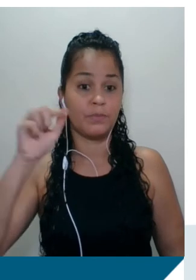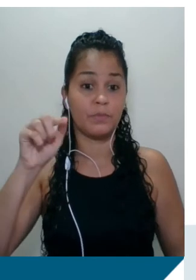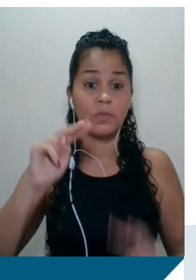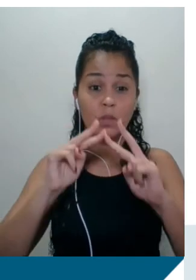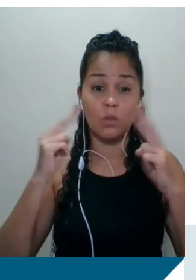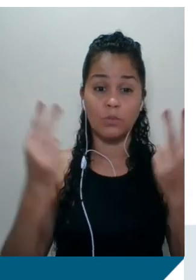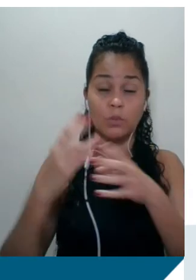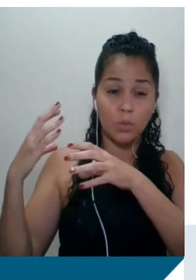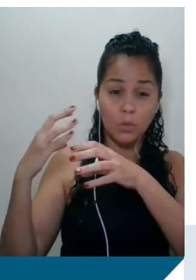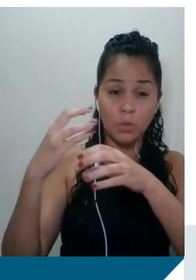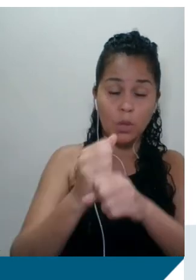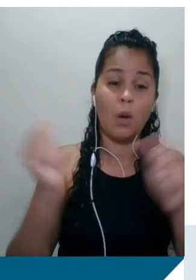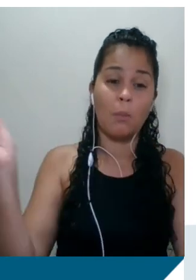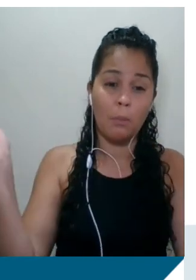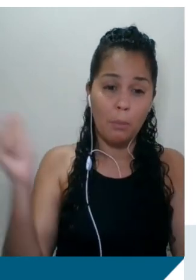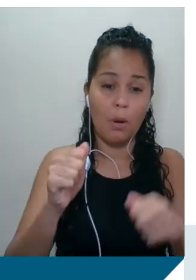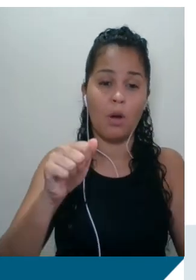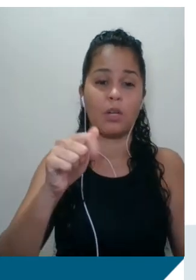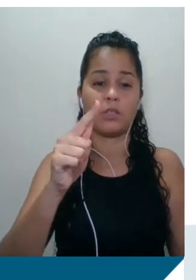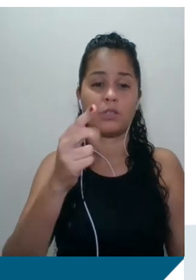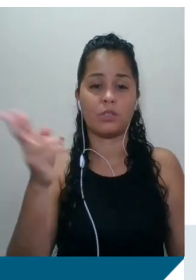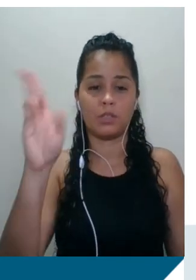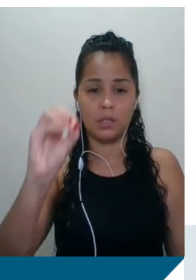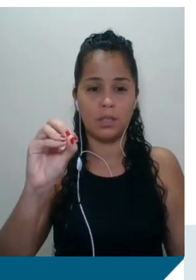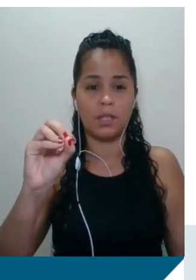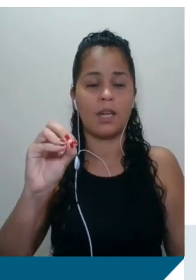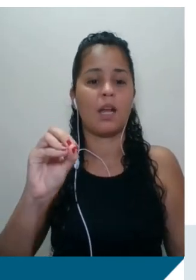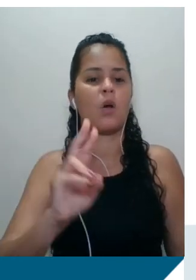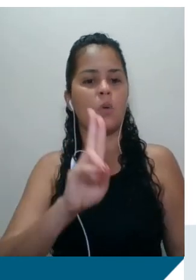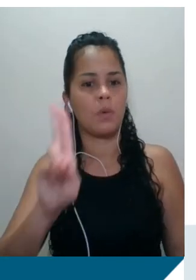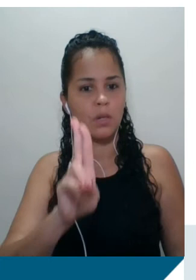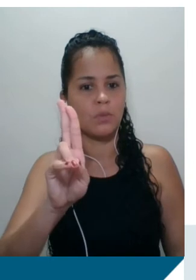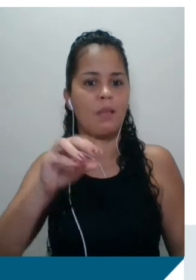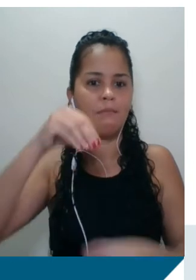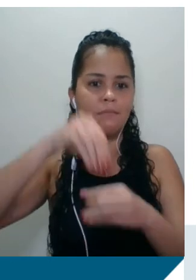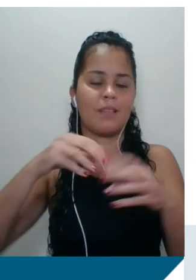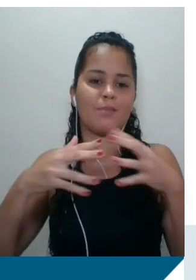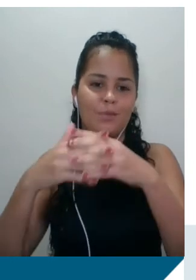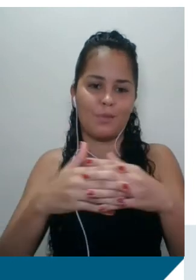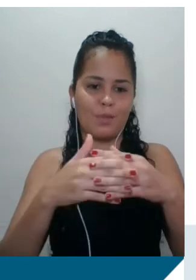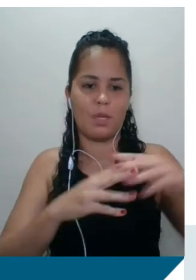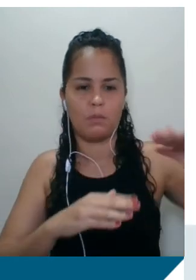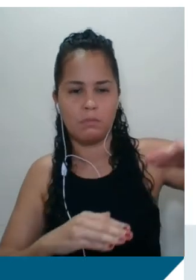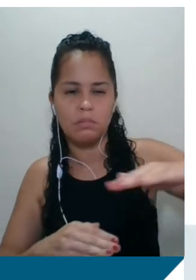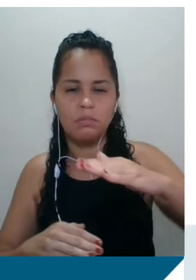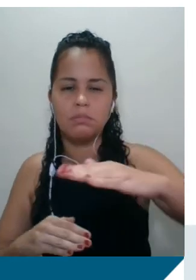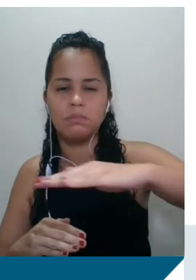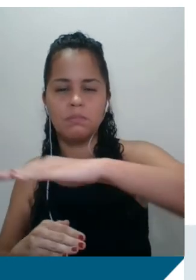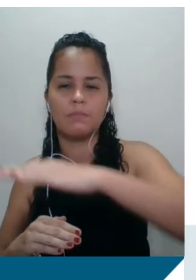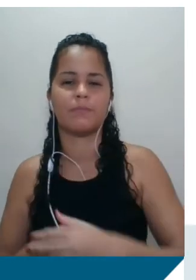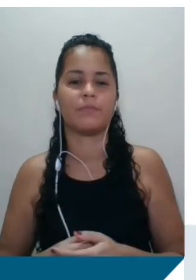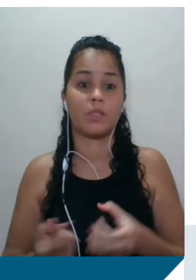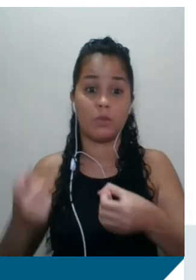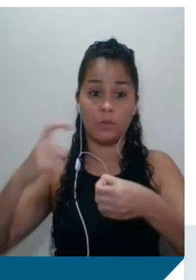351 metros cúbicos. Então, esse é o volume total de grãos que eu vou ter disponíveis para fazer o transporte